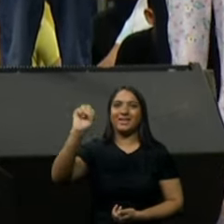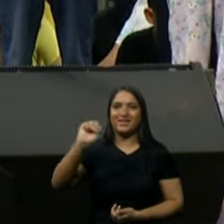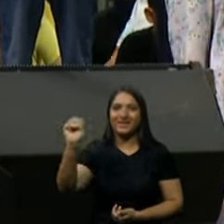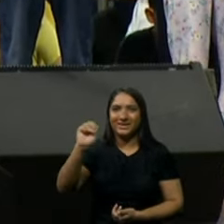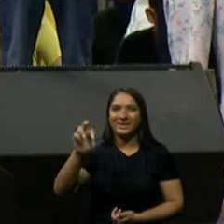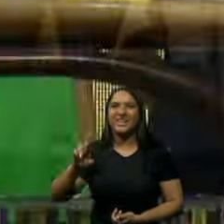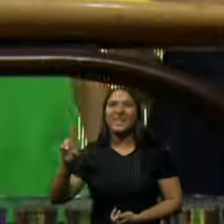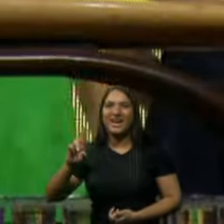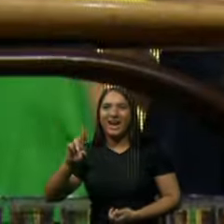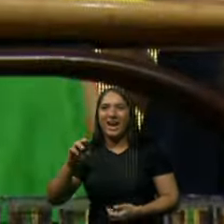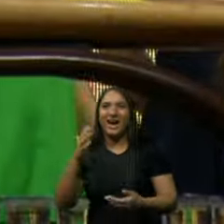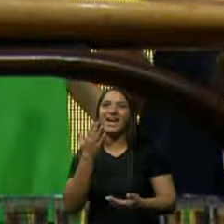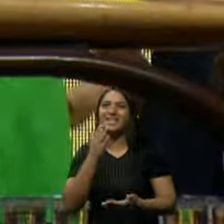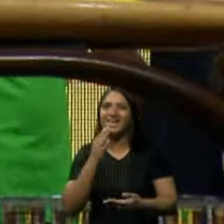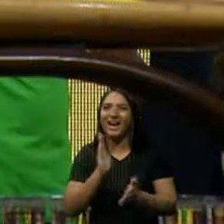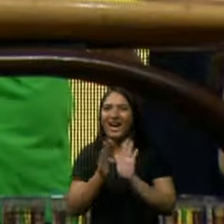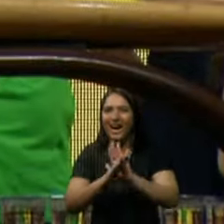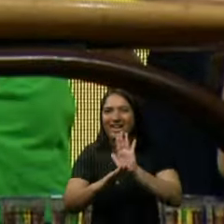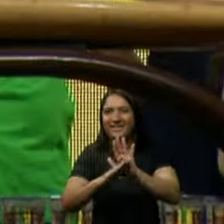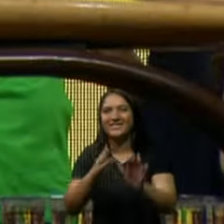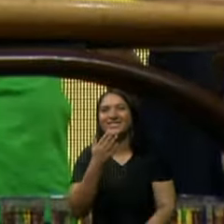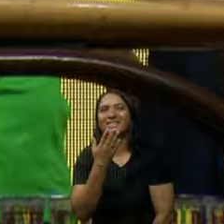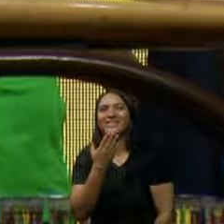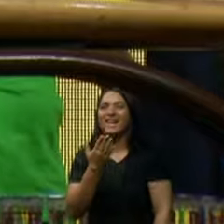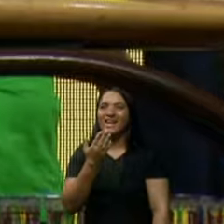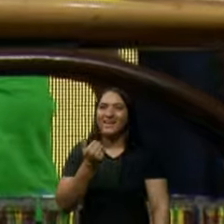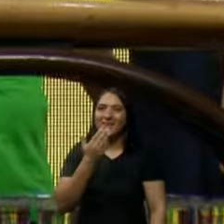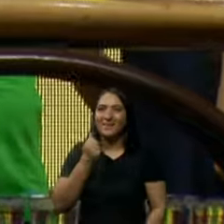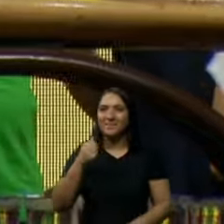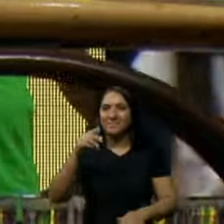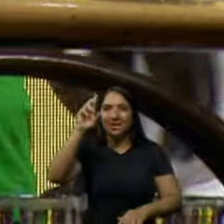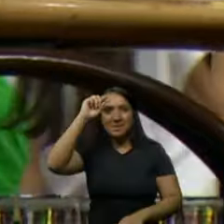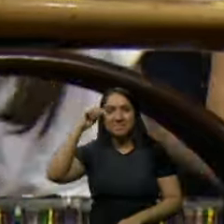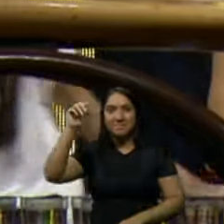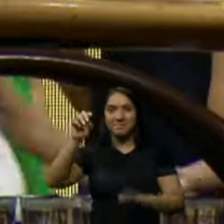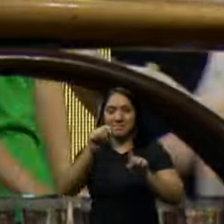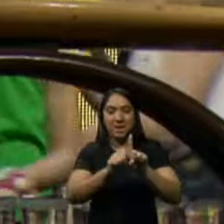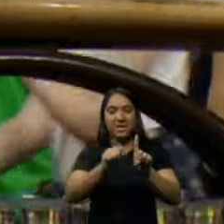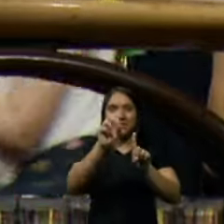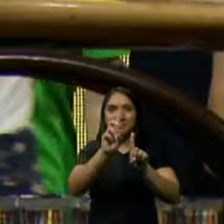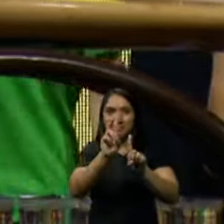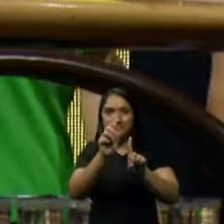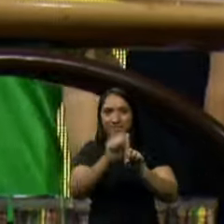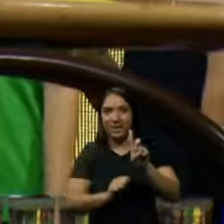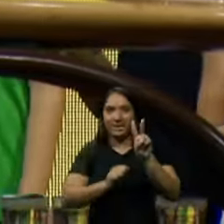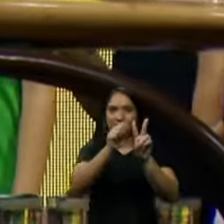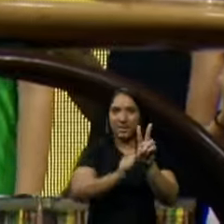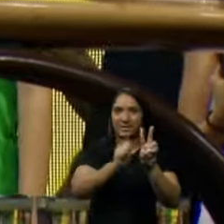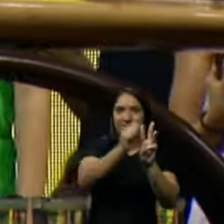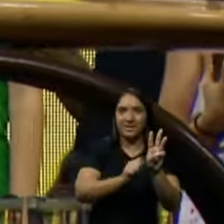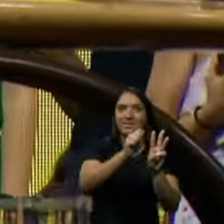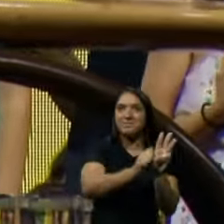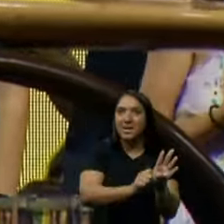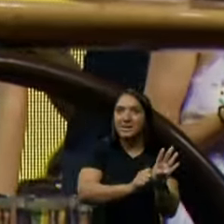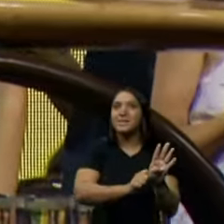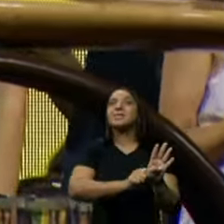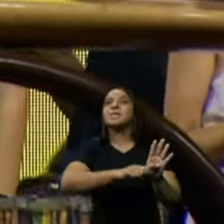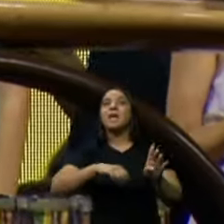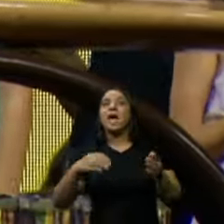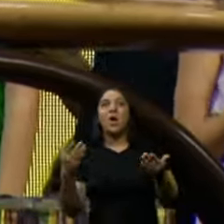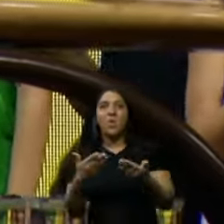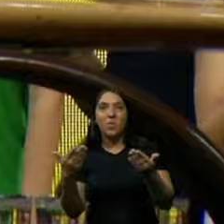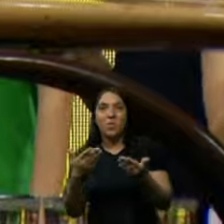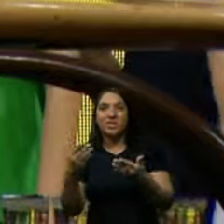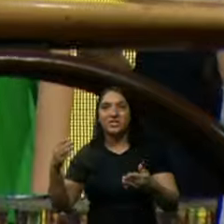que não consome o valor anual Você só fica ali mais na mês mas é muito importante que a gente consiga suprir as necessidades nós temos